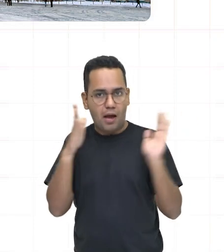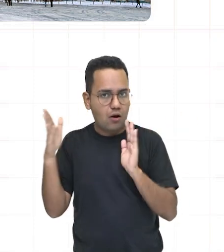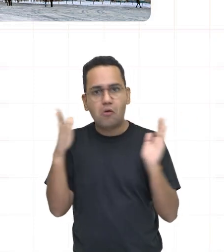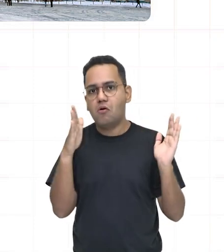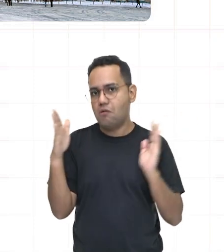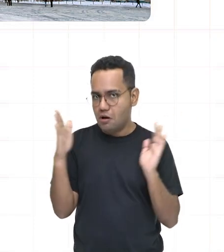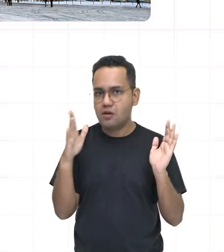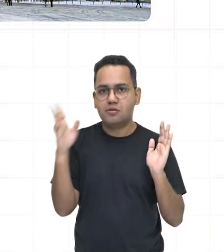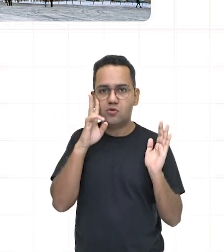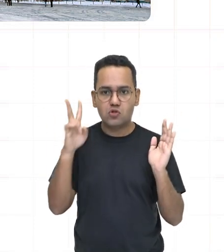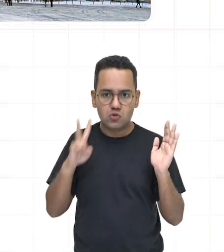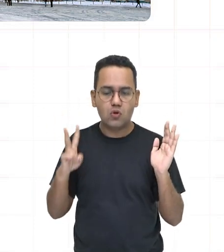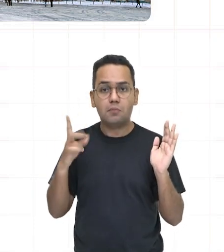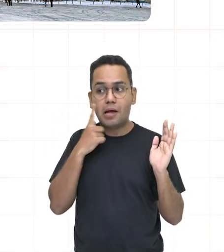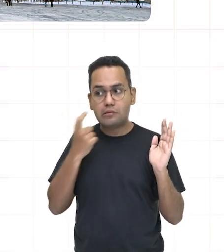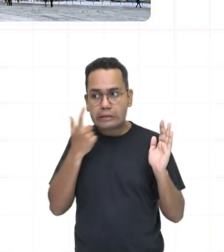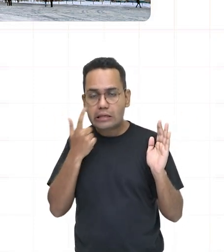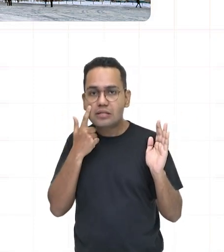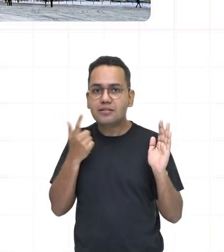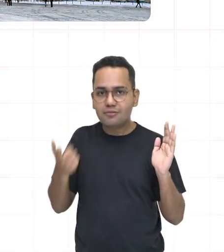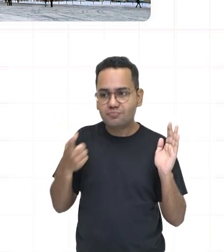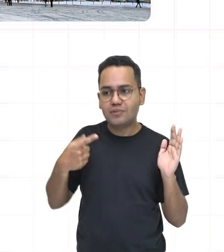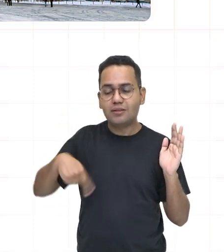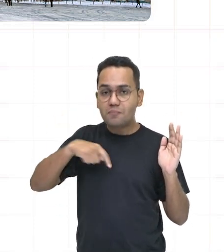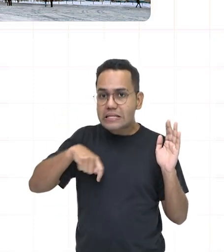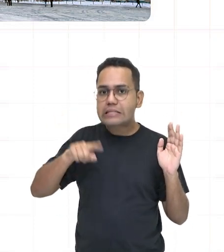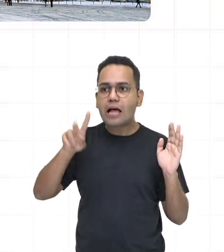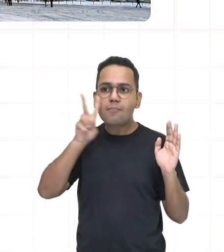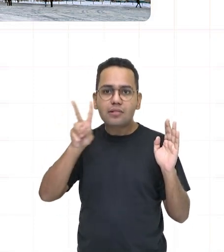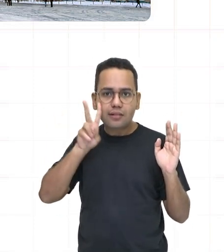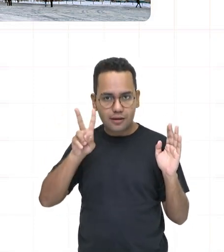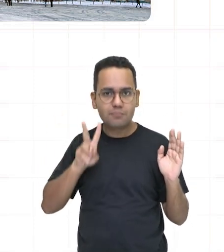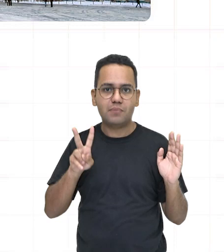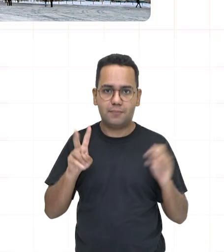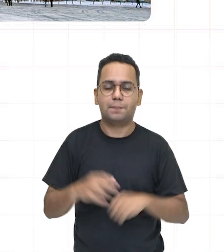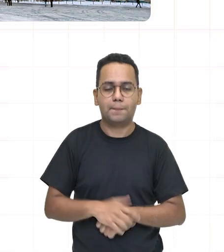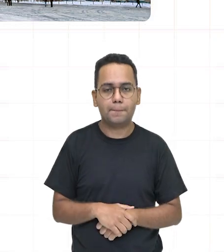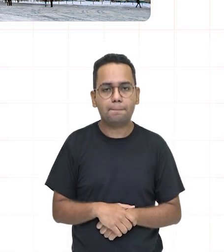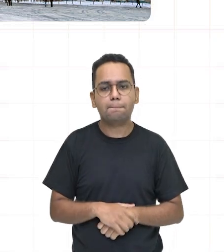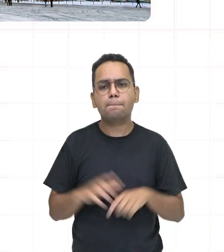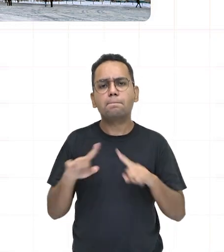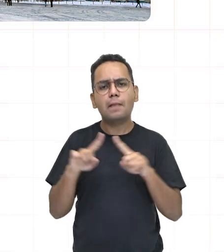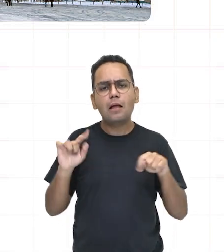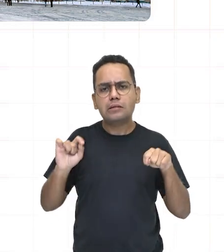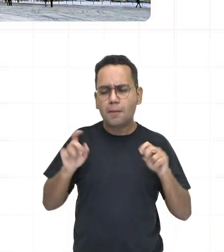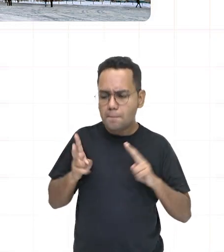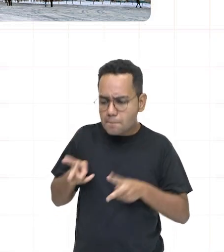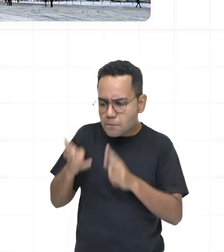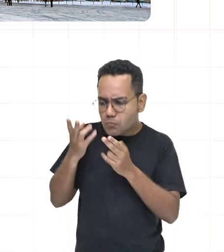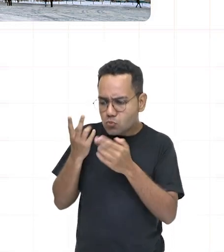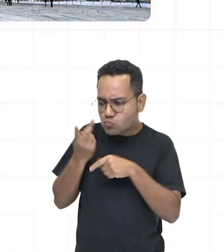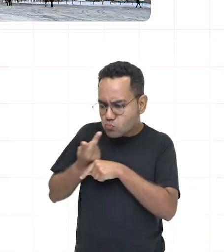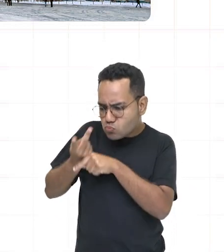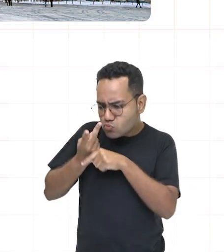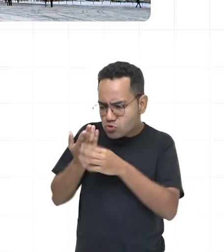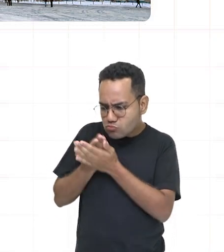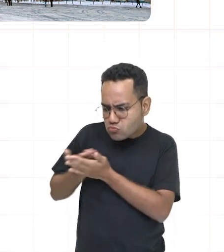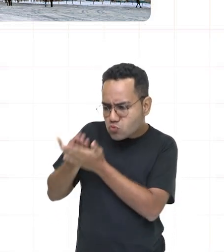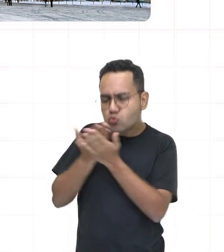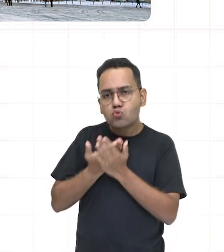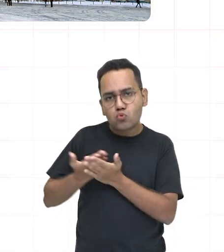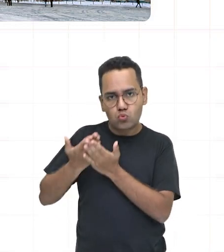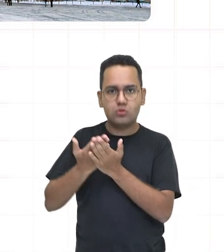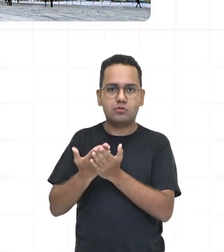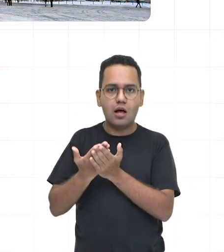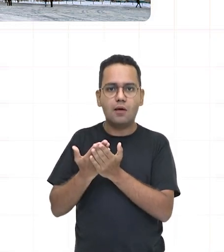isso é bastante interessante da gente relembrar e sempre procurar prestar atenção para que em